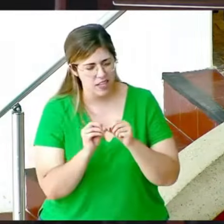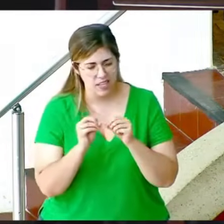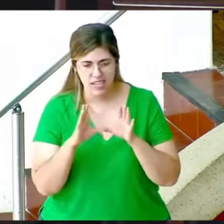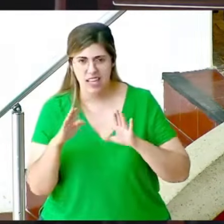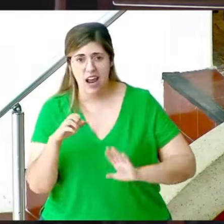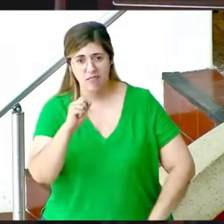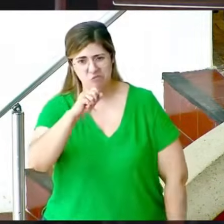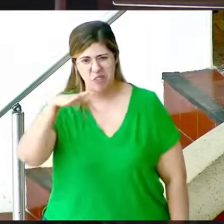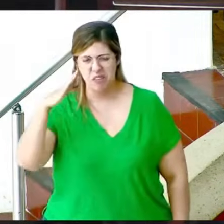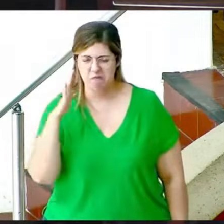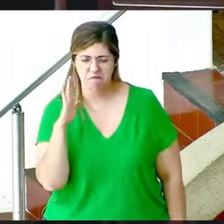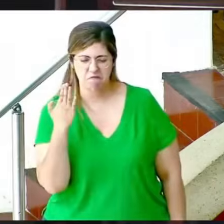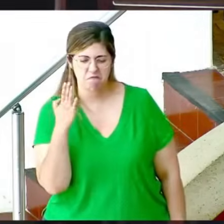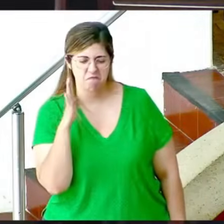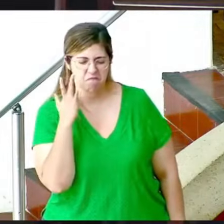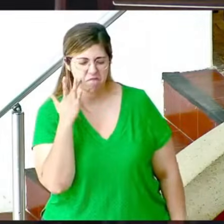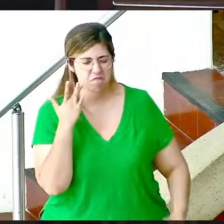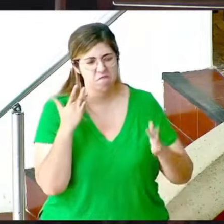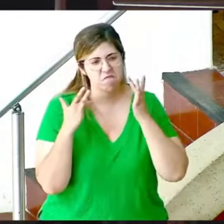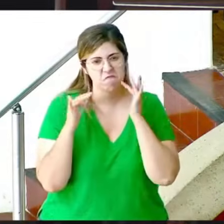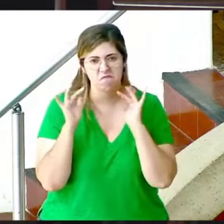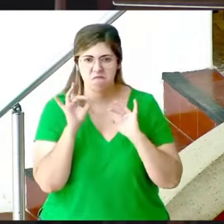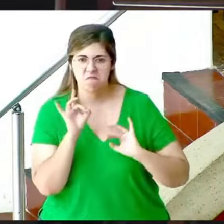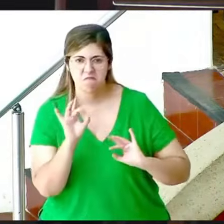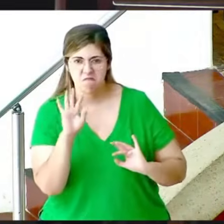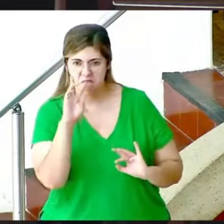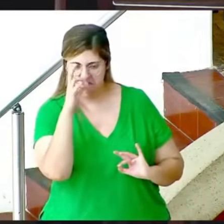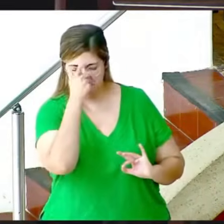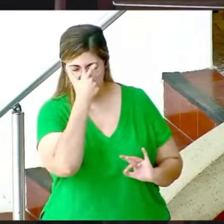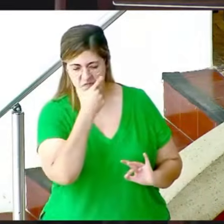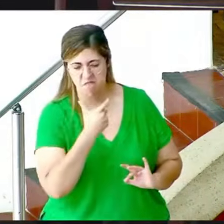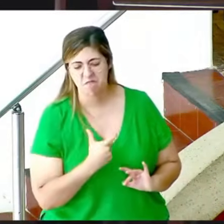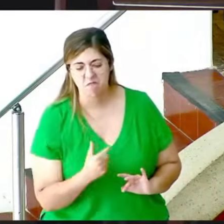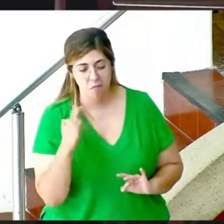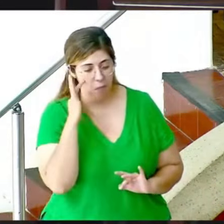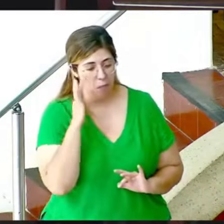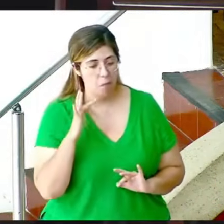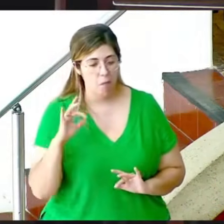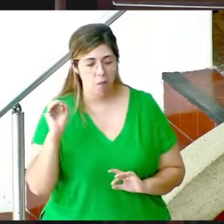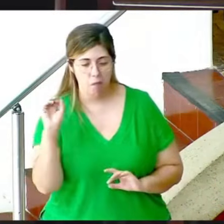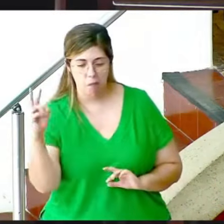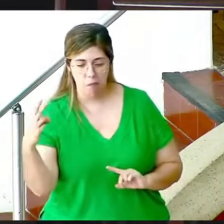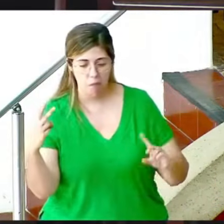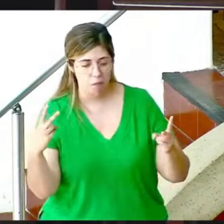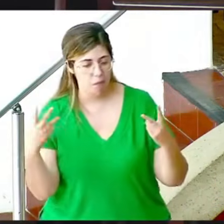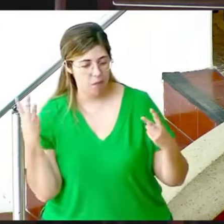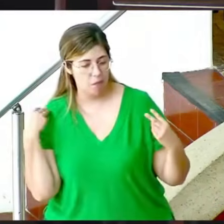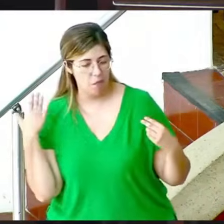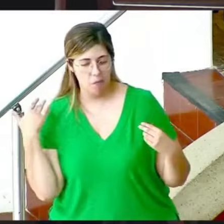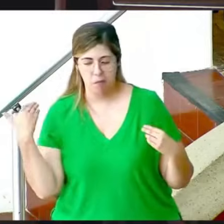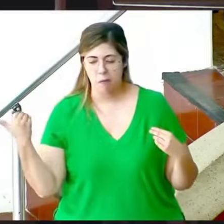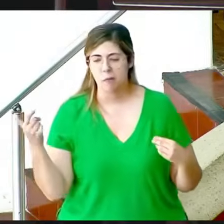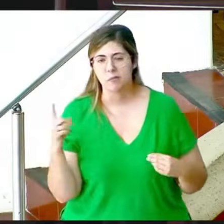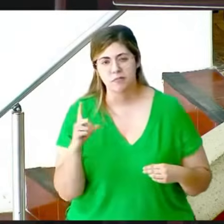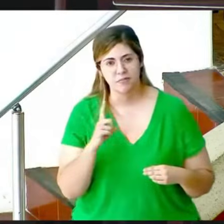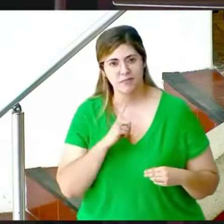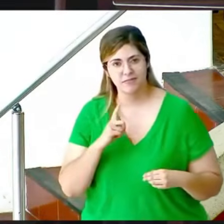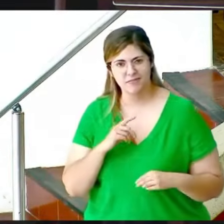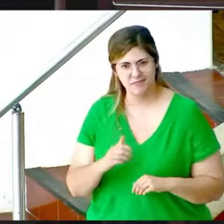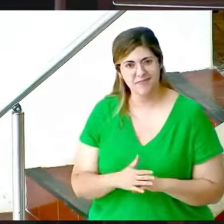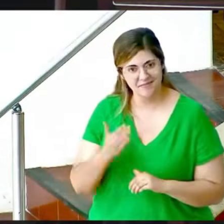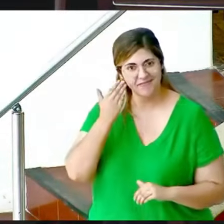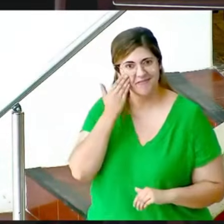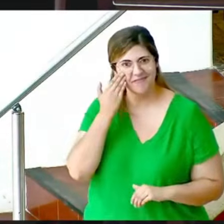adolescente falso, que elas não criassem um jovem hipotético, e que elas não criassem lá na frente um